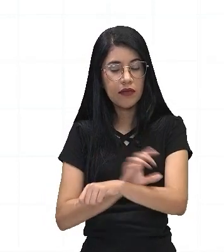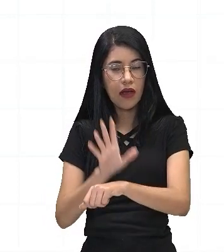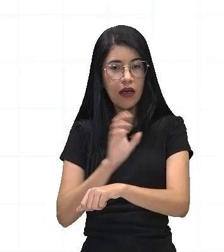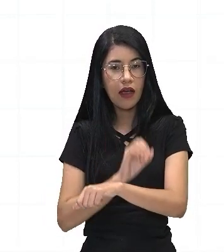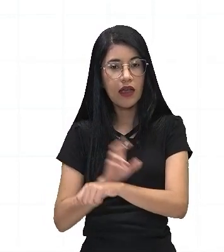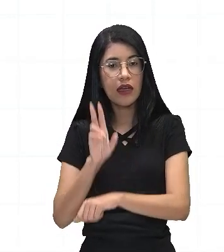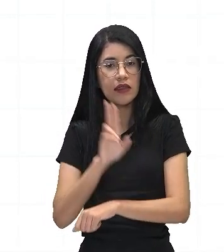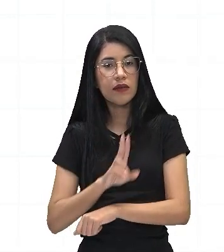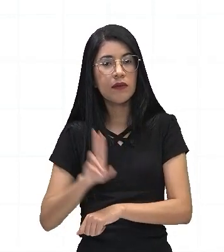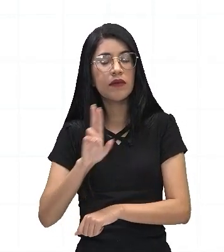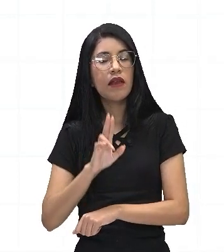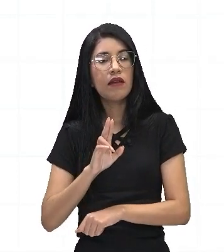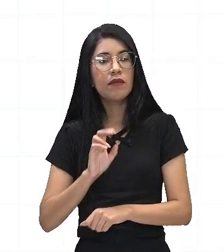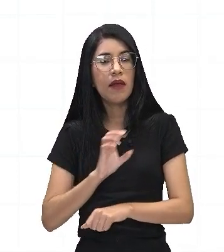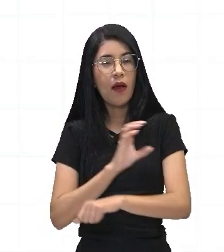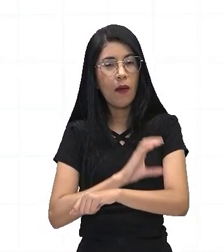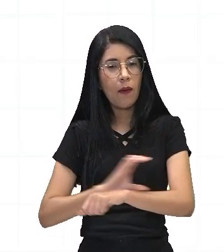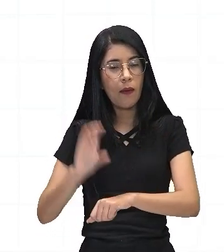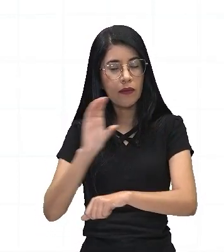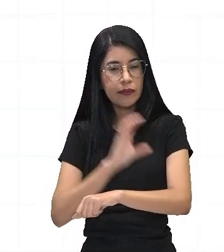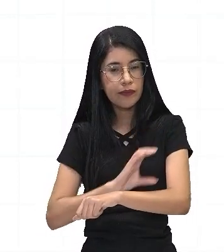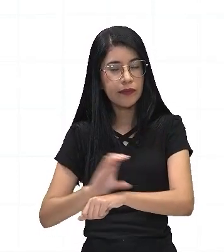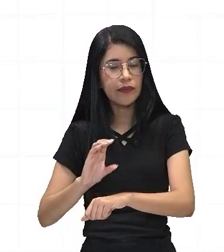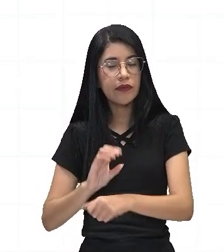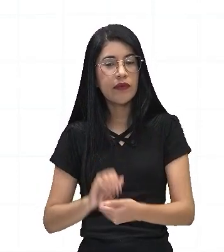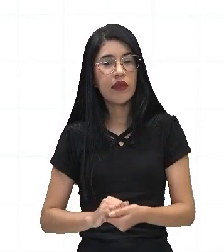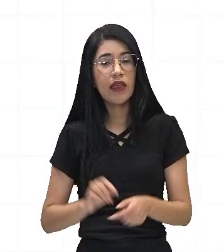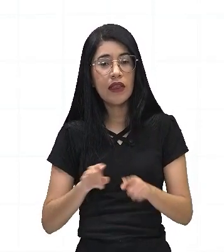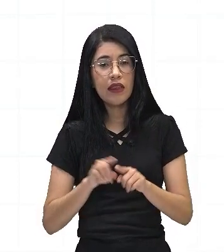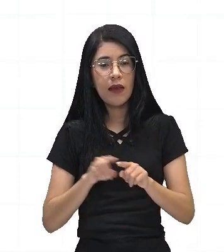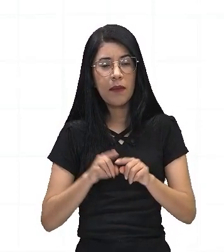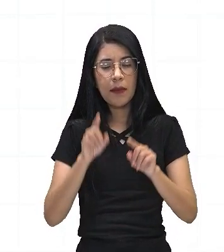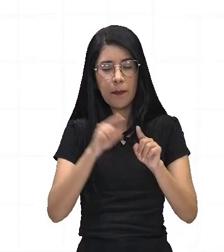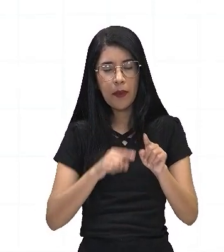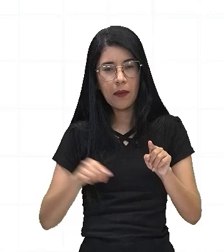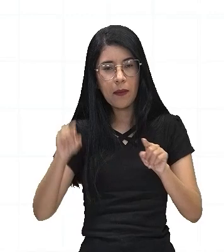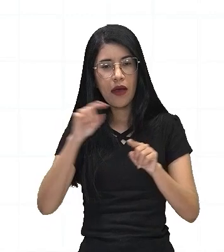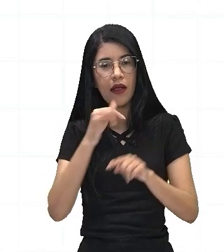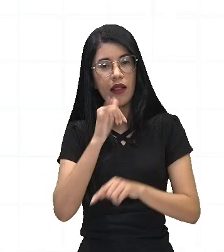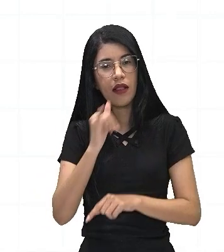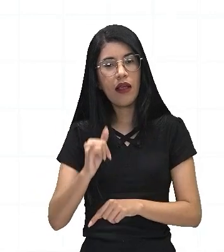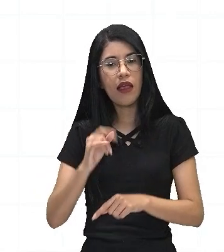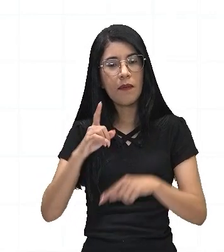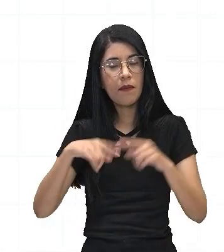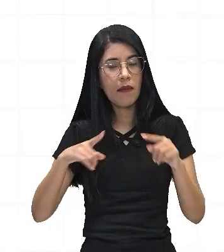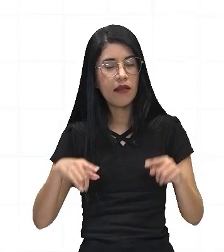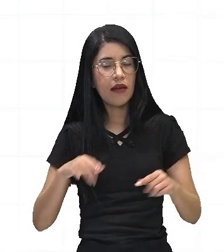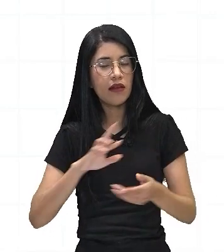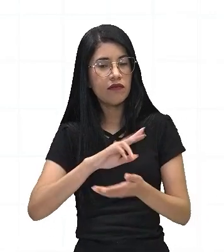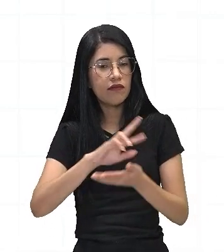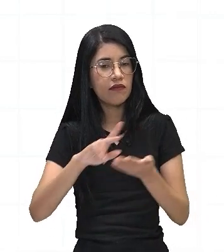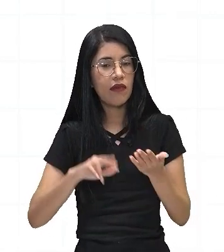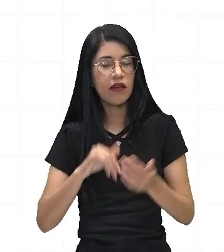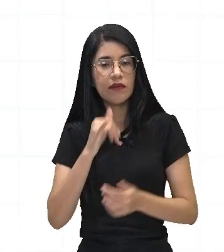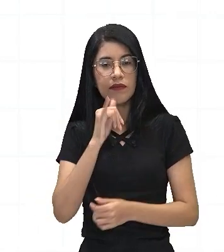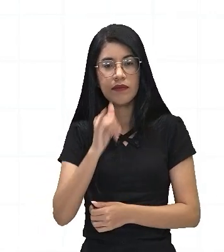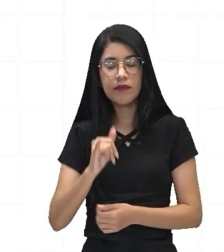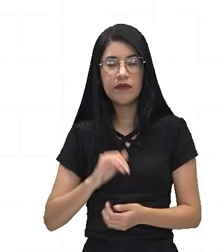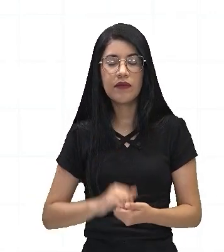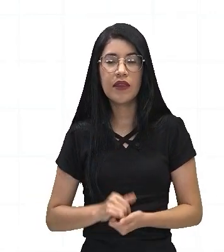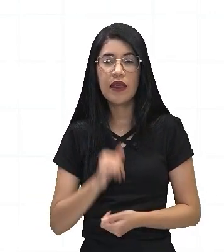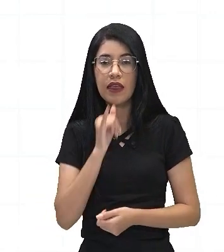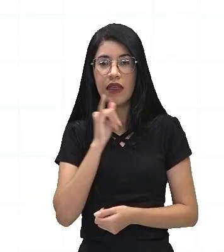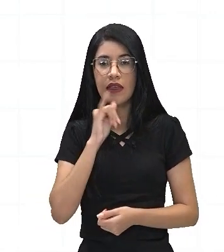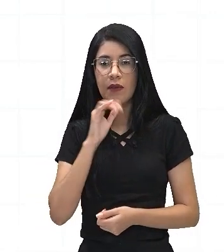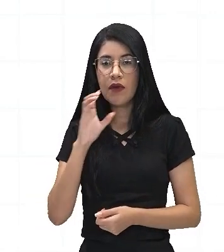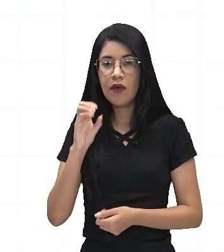transmissão de corrente elétrica, em circuitos elétricos e também em dispositivos eletrônicos. E como exemplo, nós temos aí o